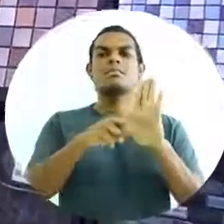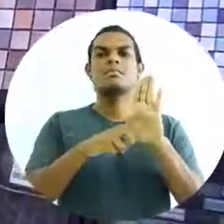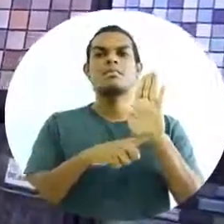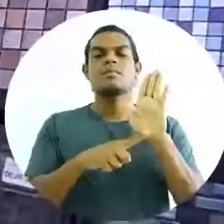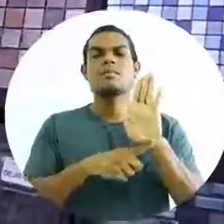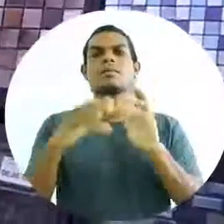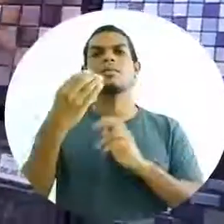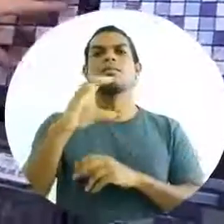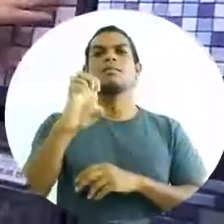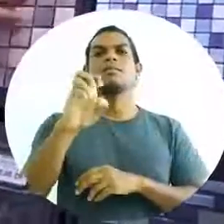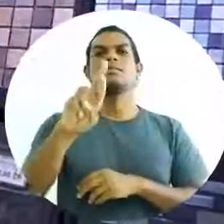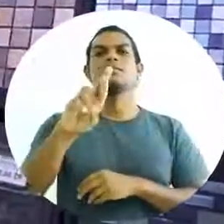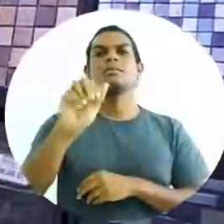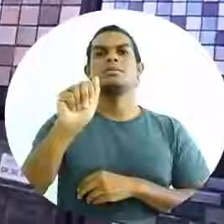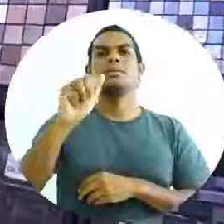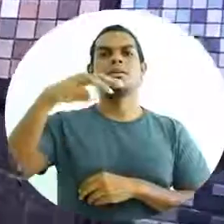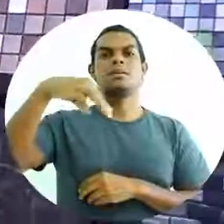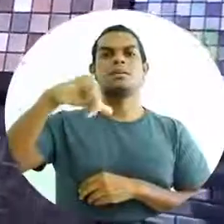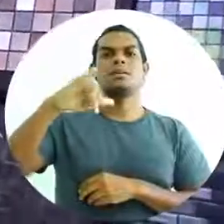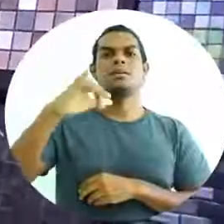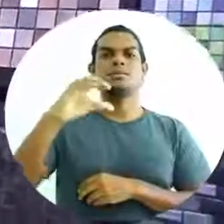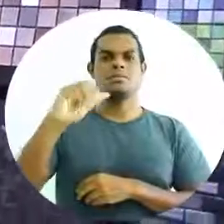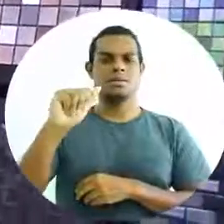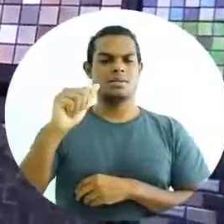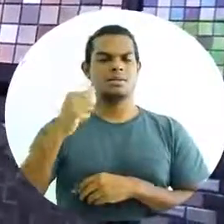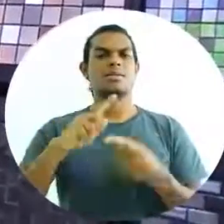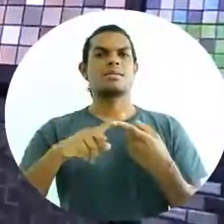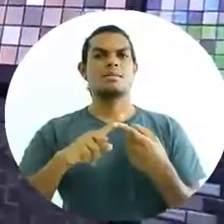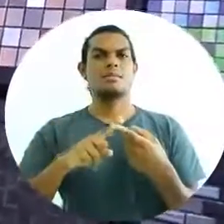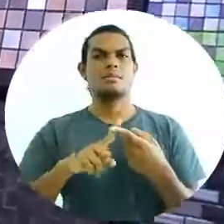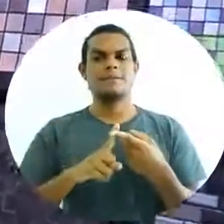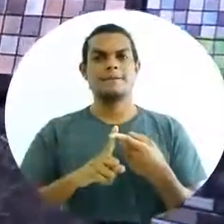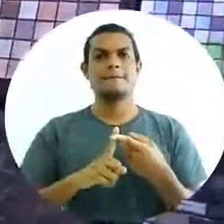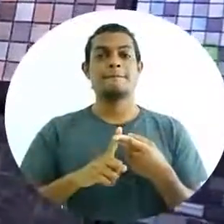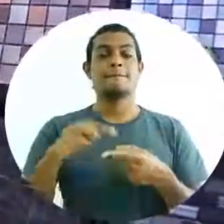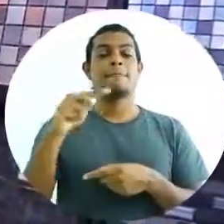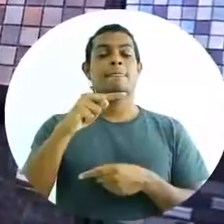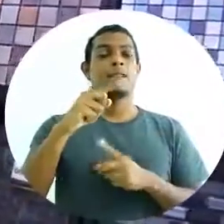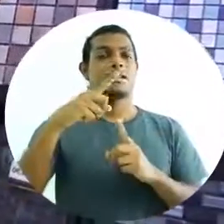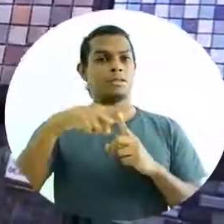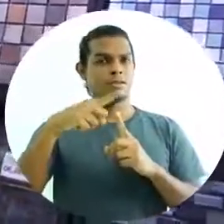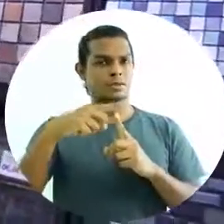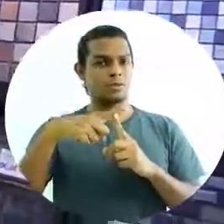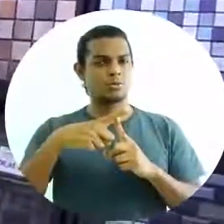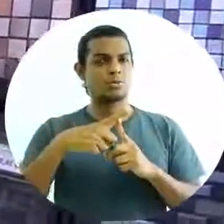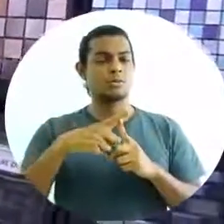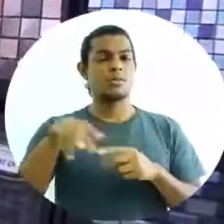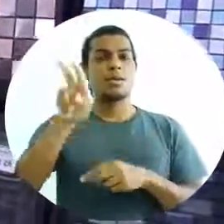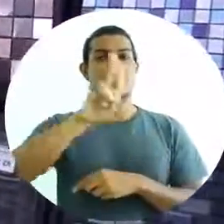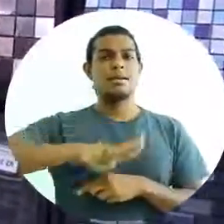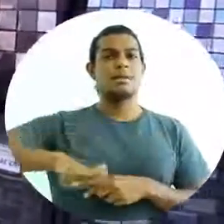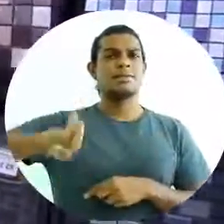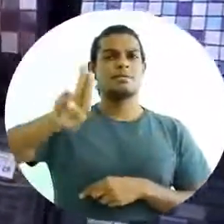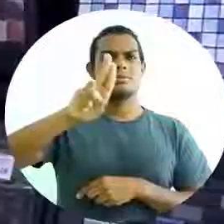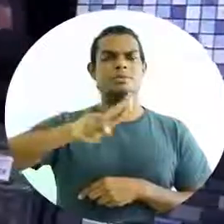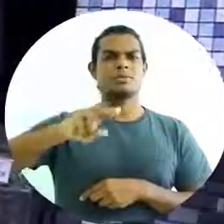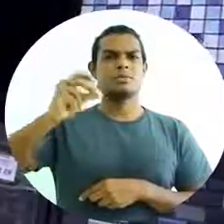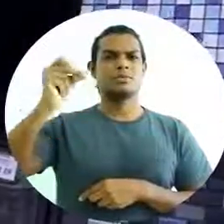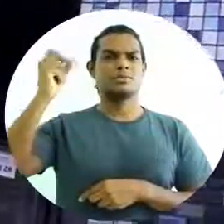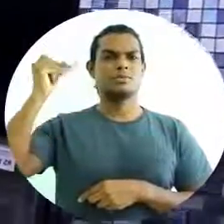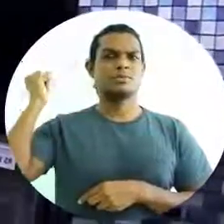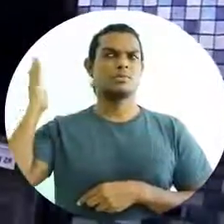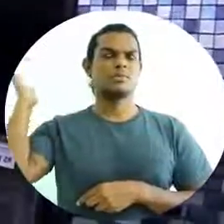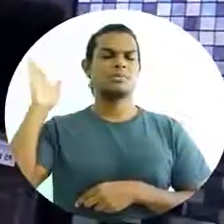cerâmicos. E ela tem uma gama de versatilidade. Inicialmente, a pastilha, ela era